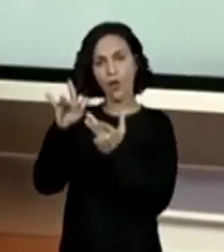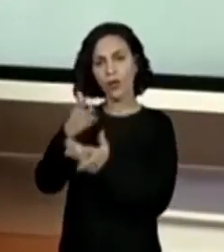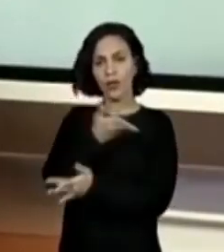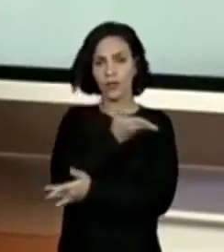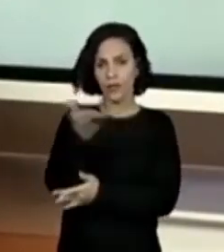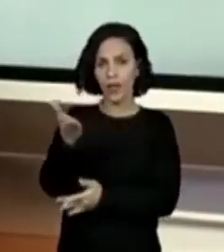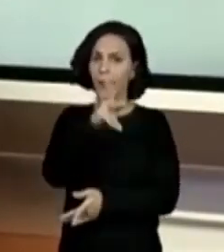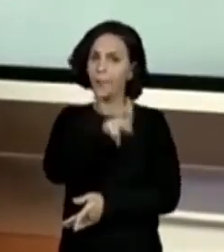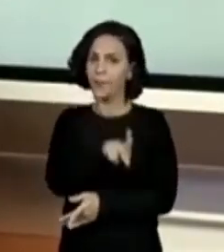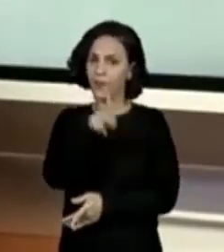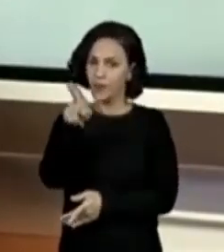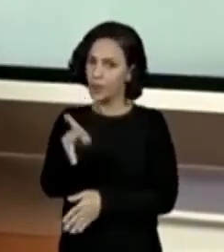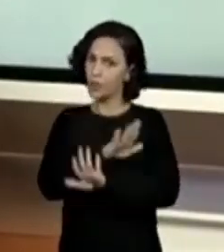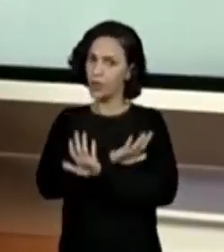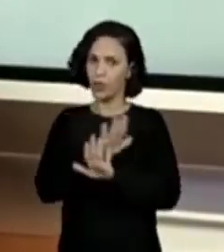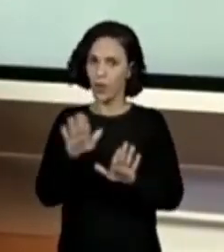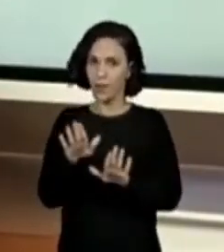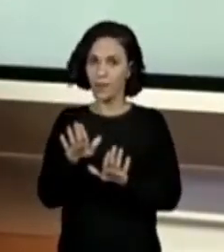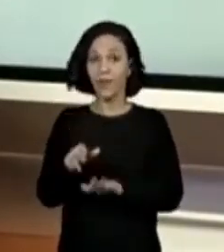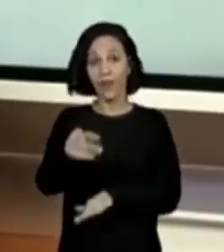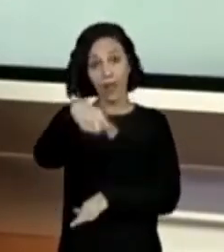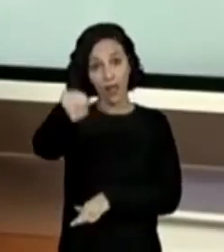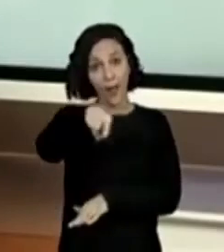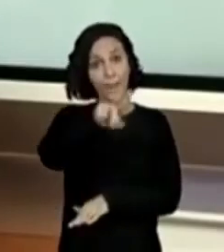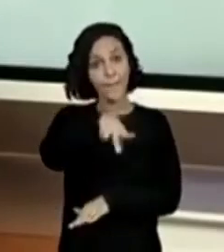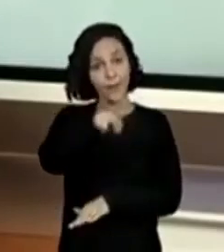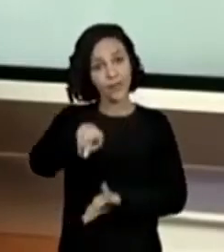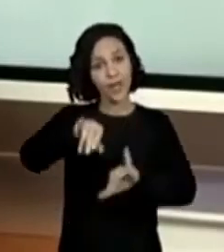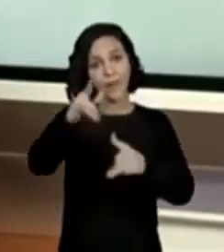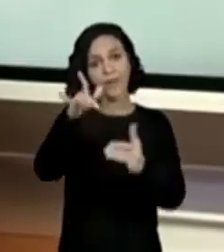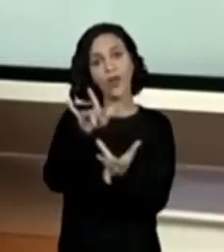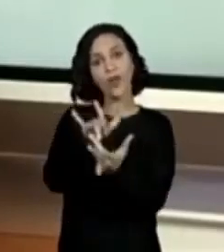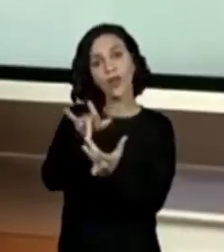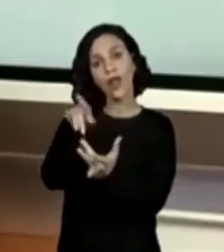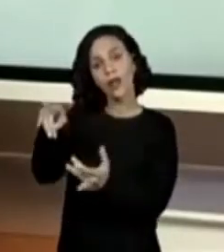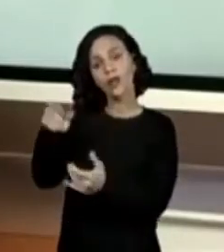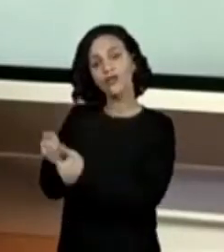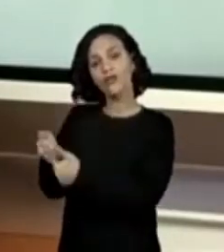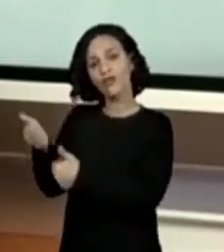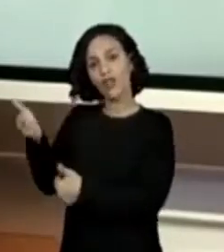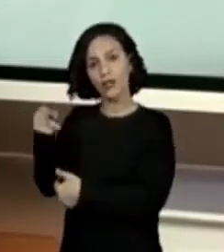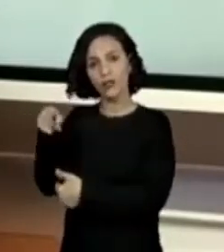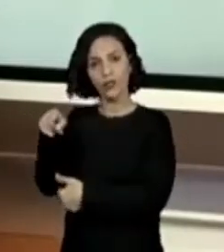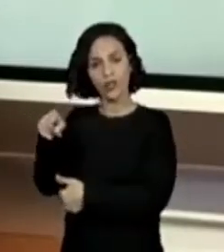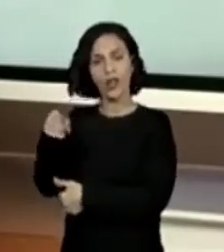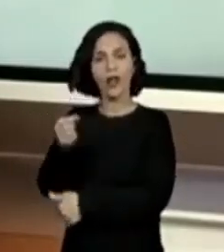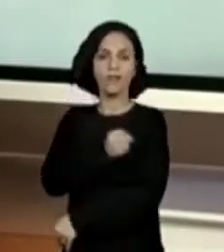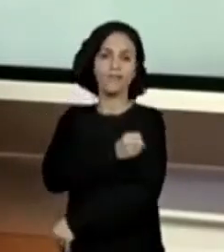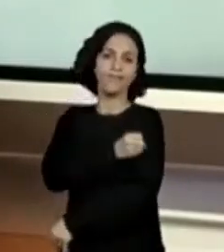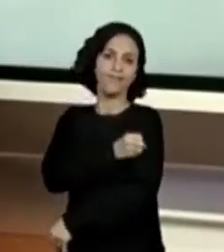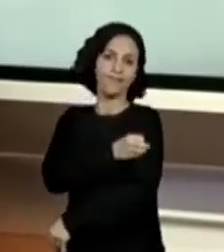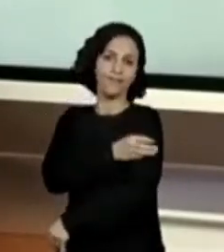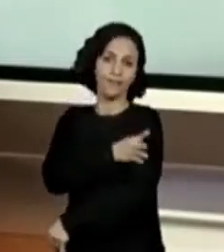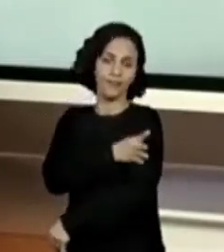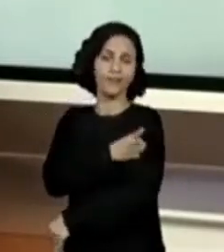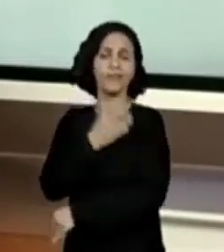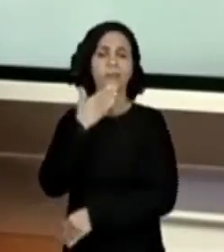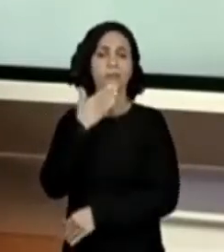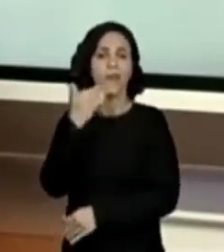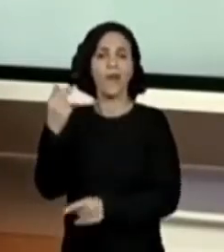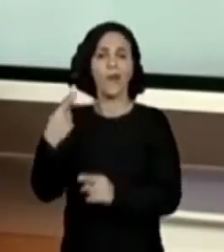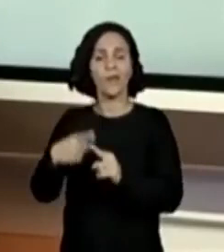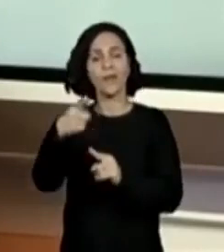vocês, professores. E vocês se comunicam com seus alunos no chat por ano e turma. O que é muito melhor para